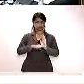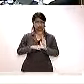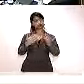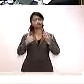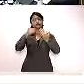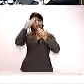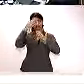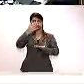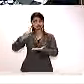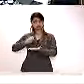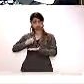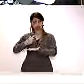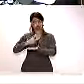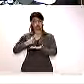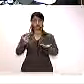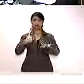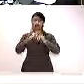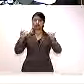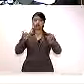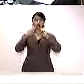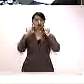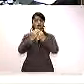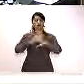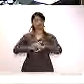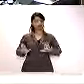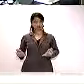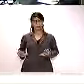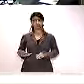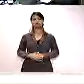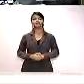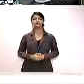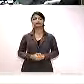agradeço a presença de todos e declaro encerrada a